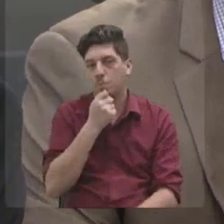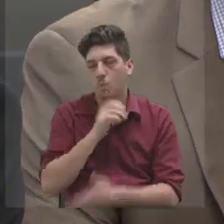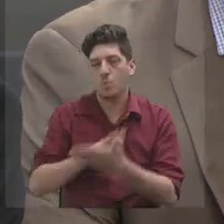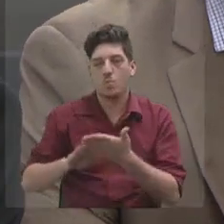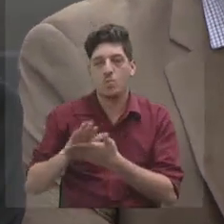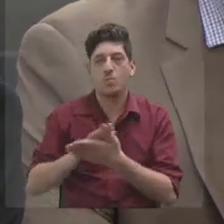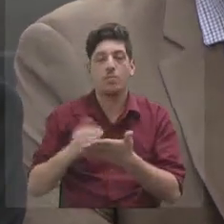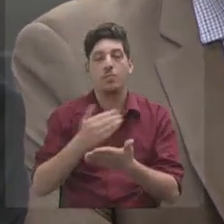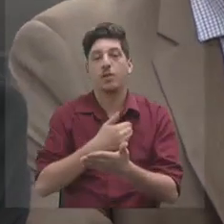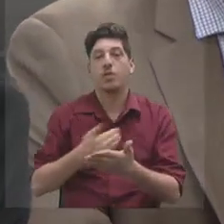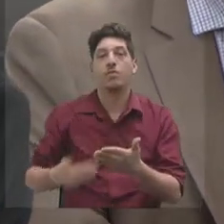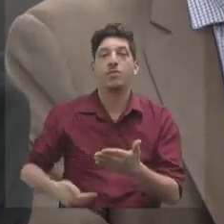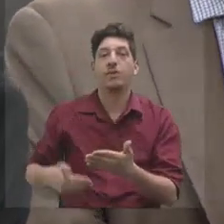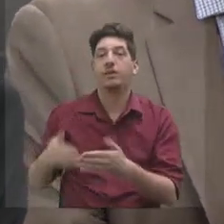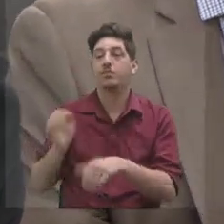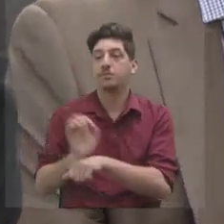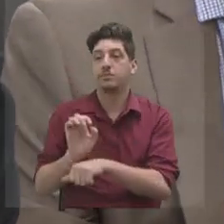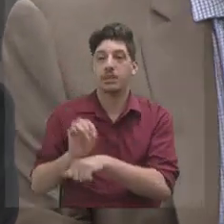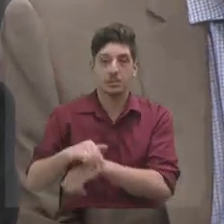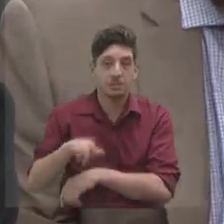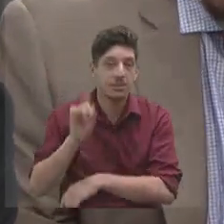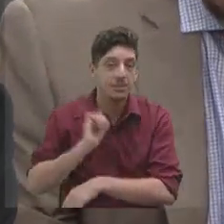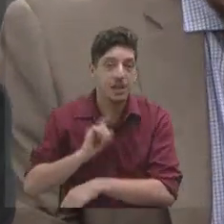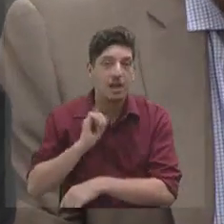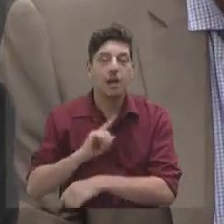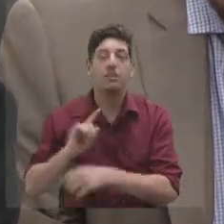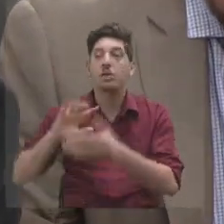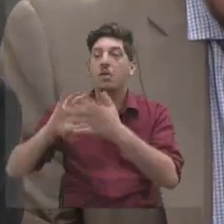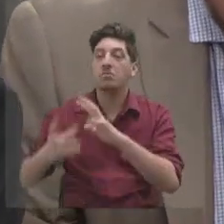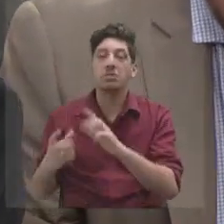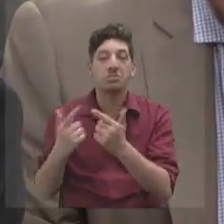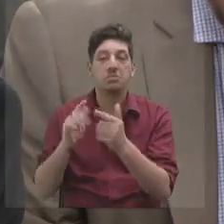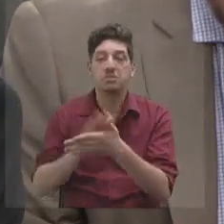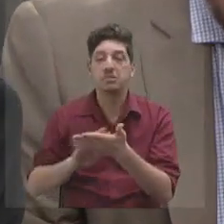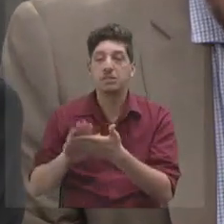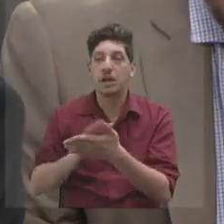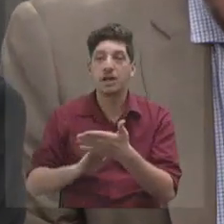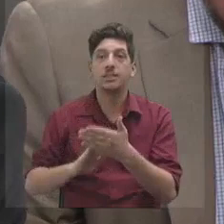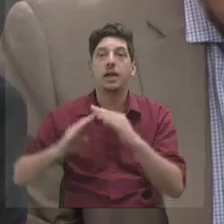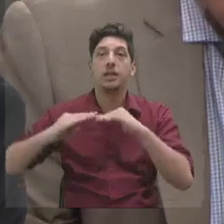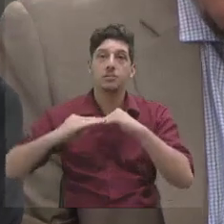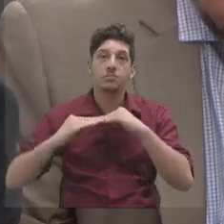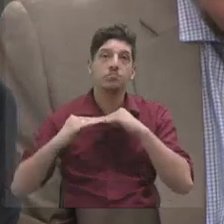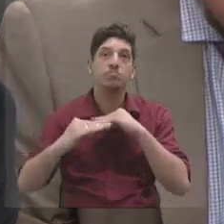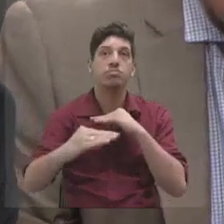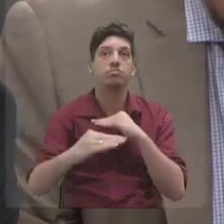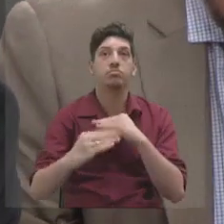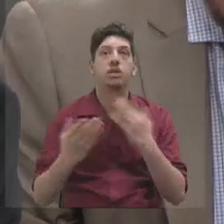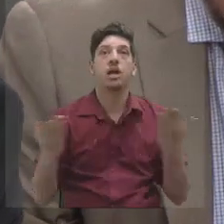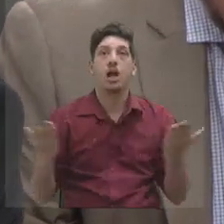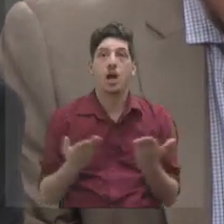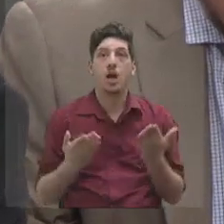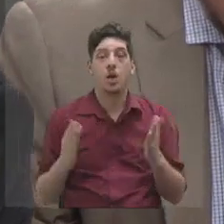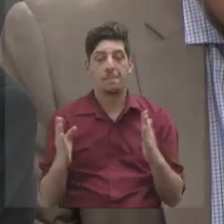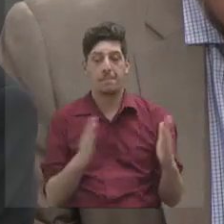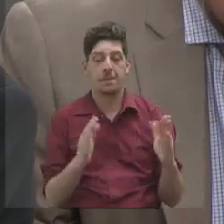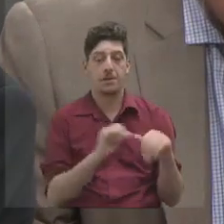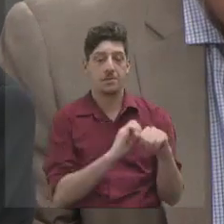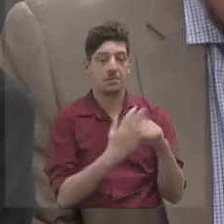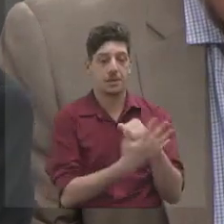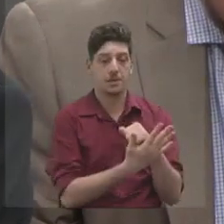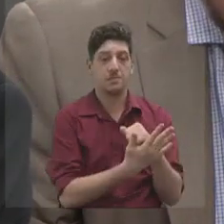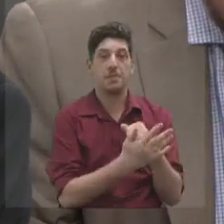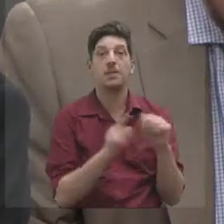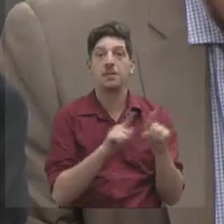realizava recapeamento ali na nossa região e realizar recapeamento se tornou principalmente no período pandemia e pós